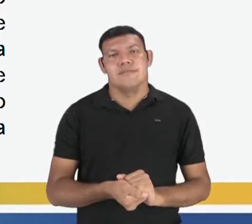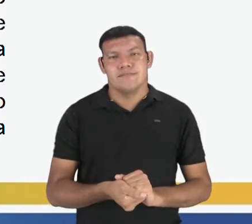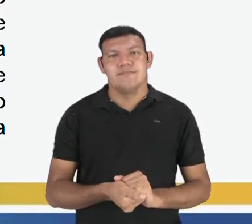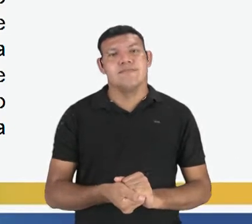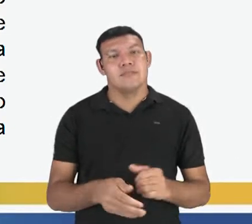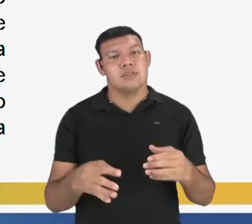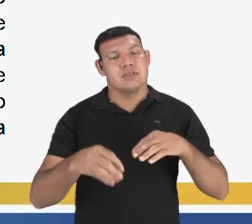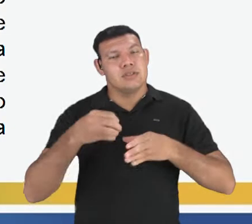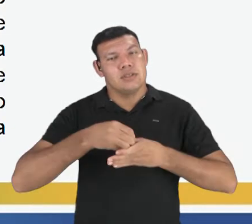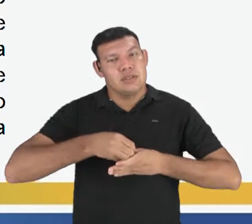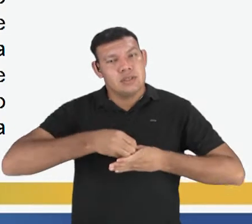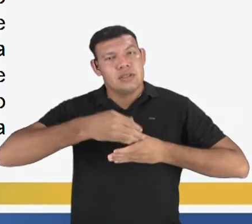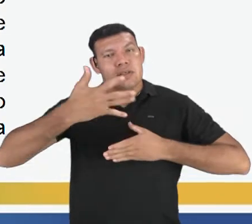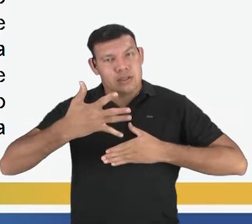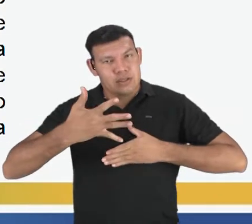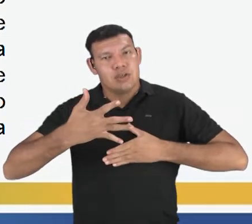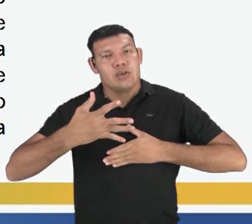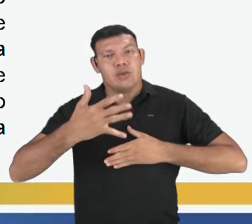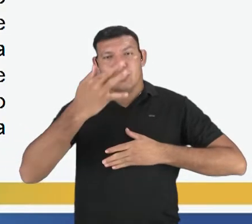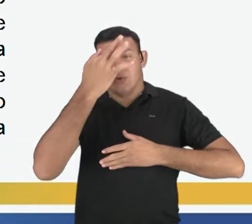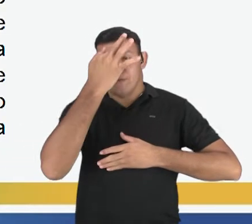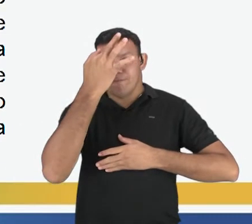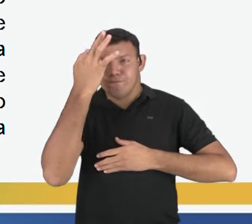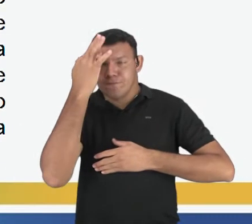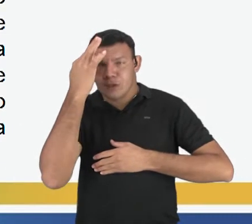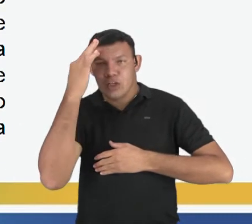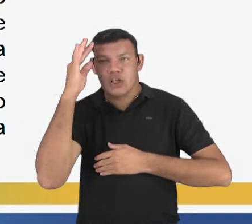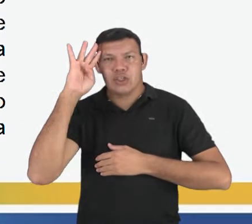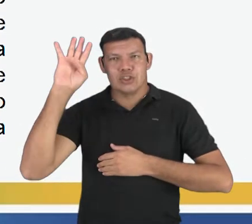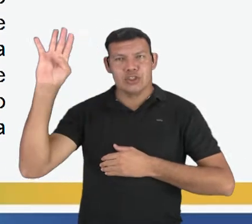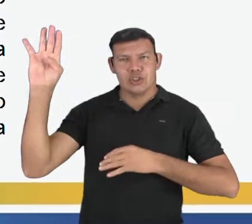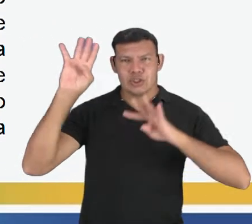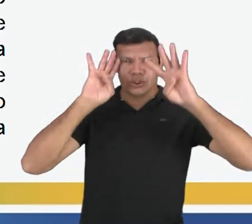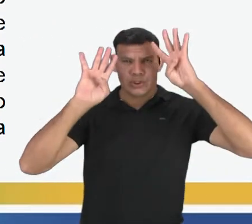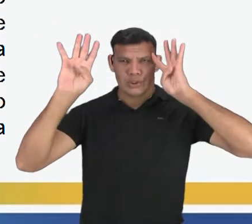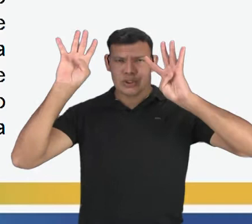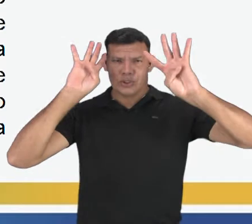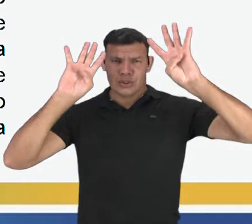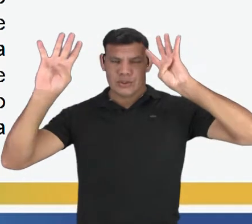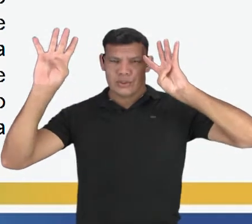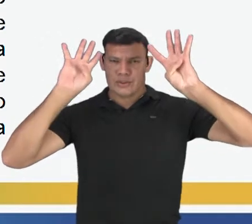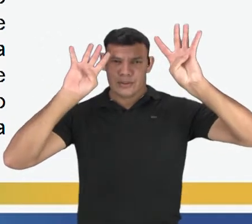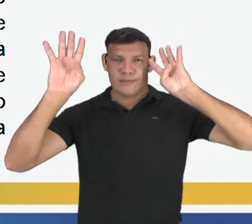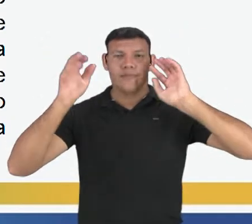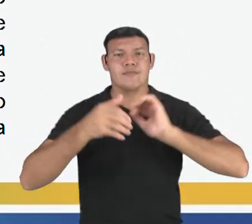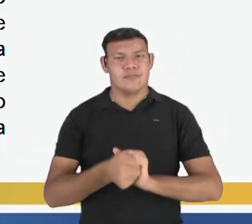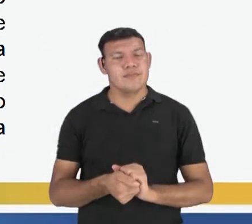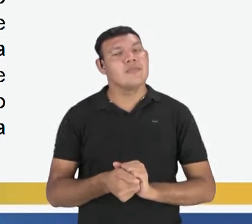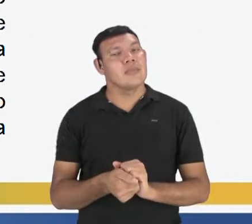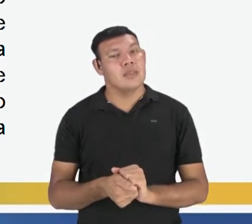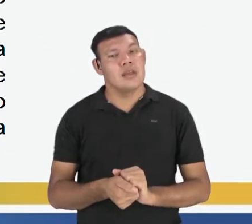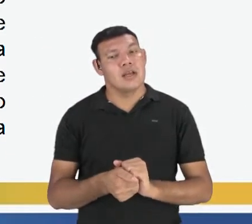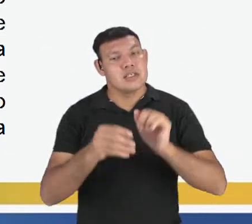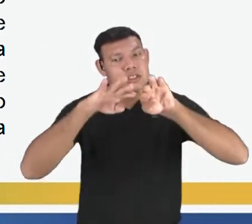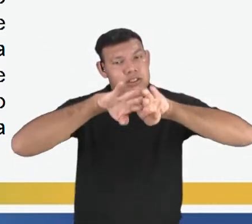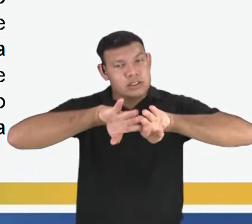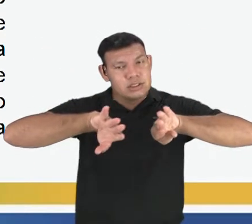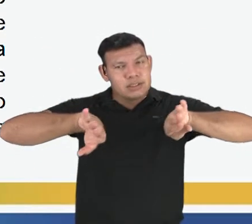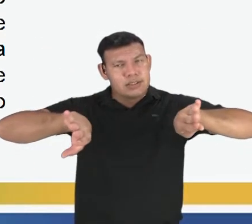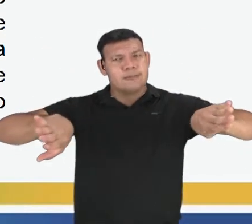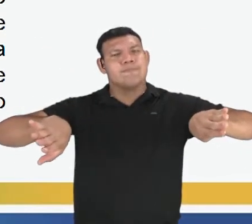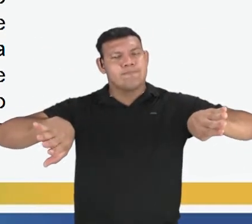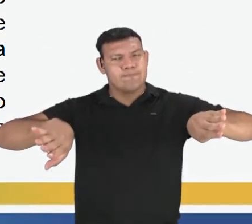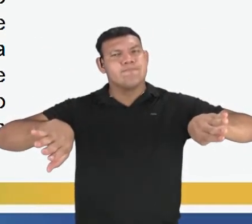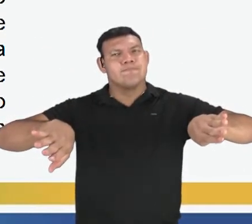deve ser filosófica, né? Segundo Lucchesi, a atitude filosófica requer o afastamento